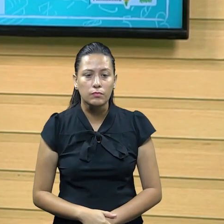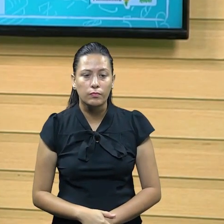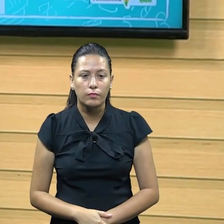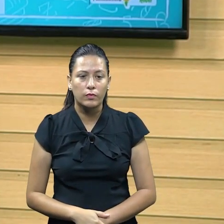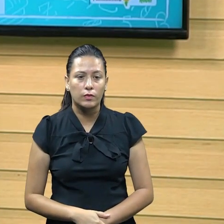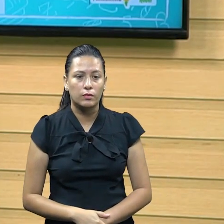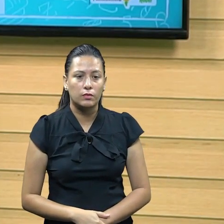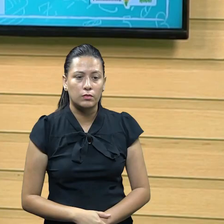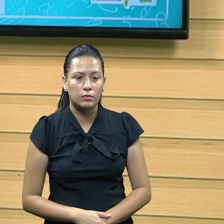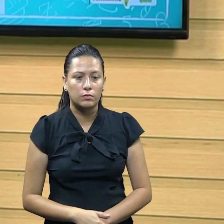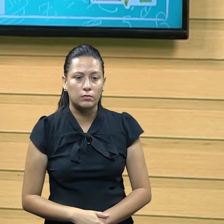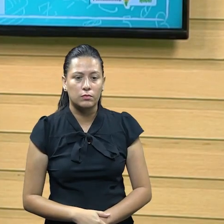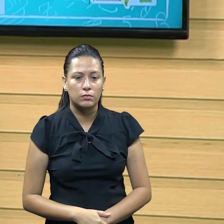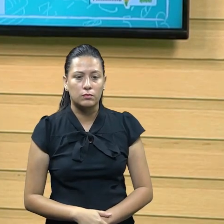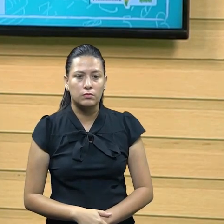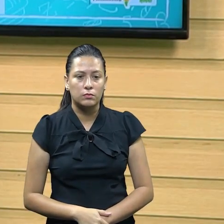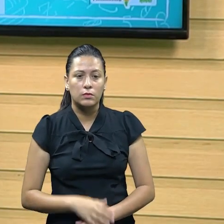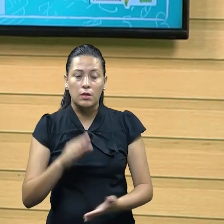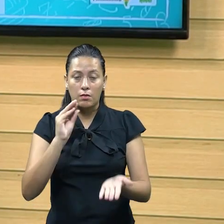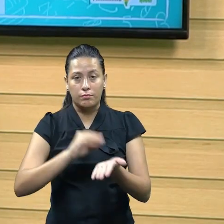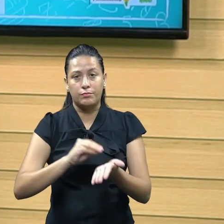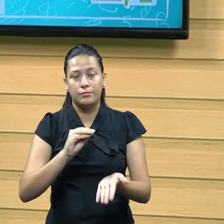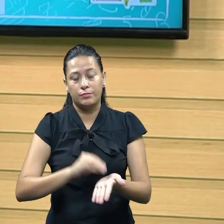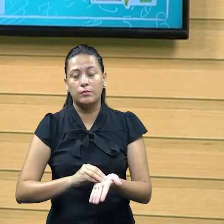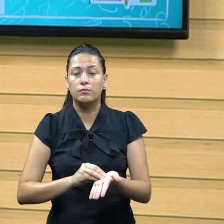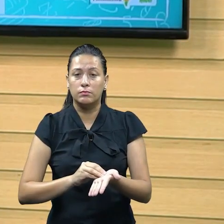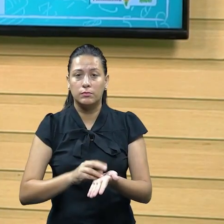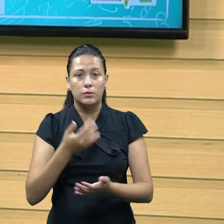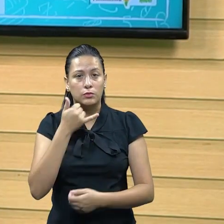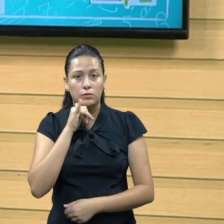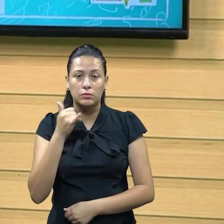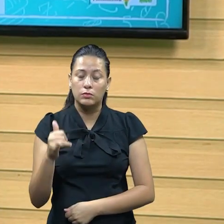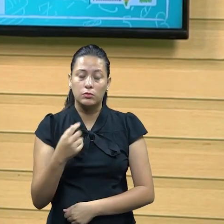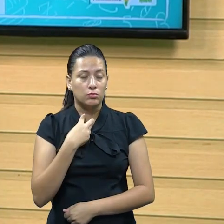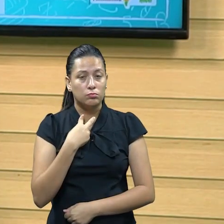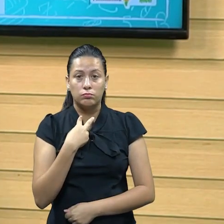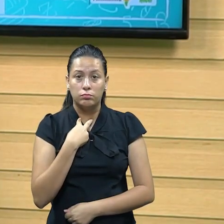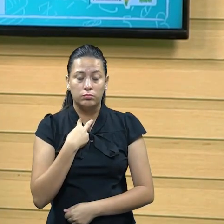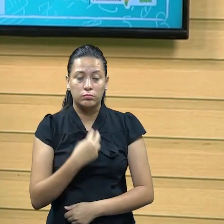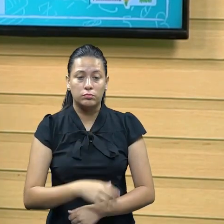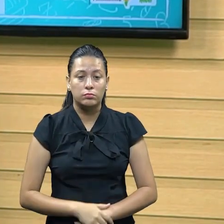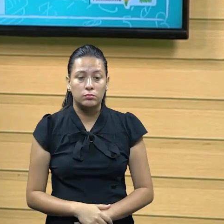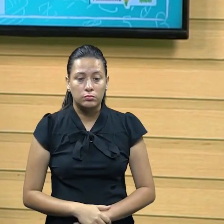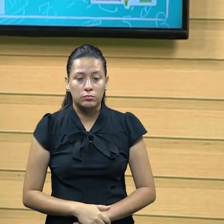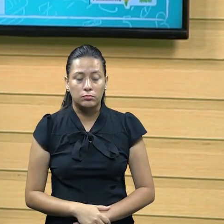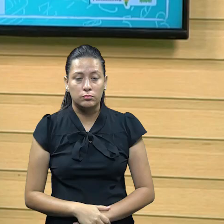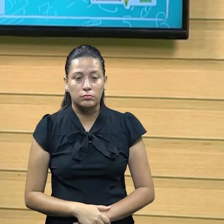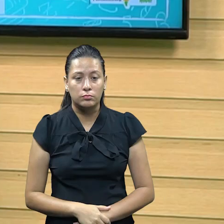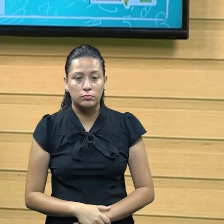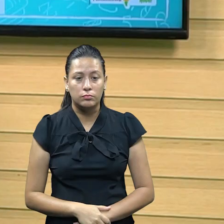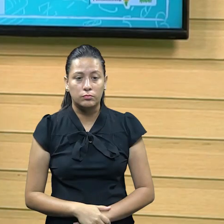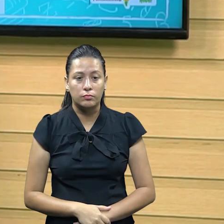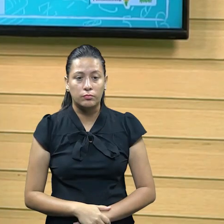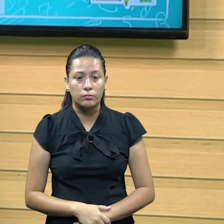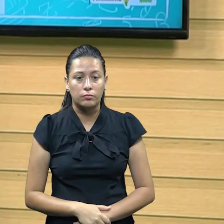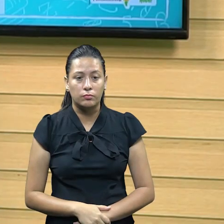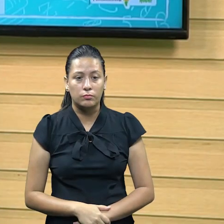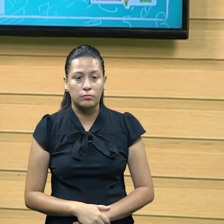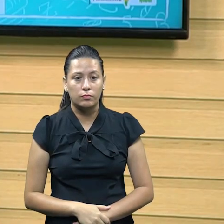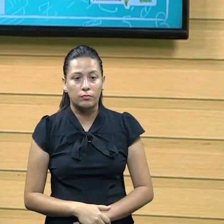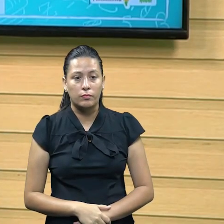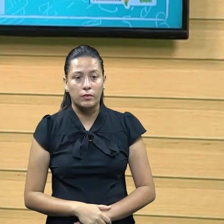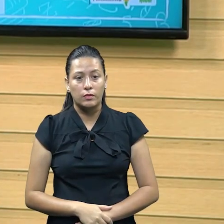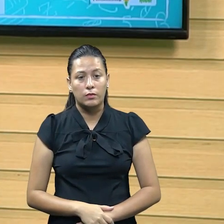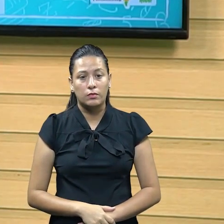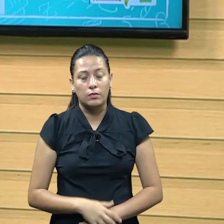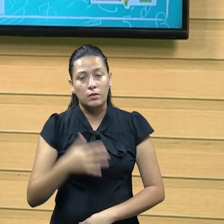não pode haver essa queda, essa falta de energia, justamente para evitar a falta de